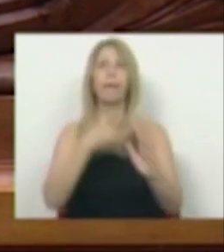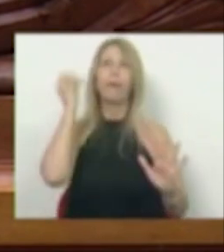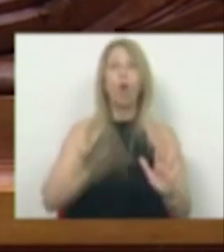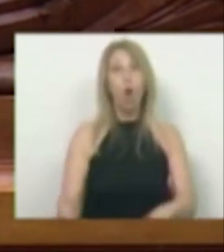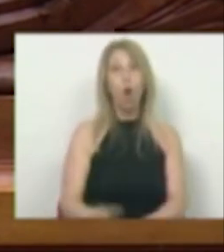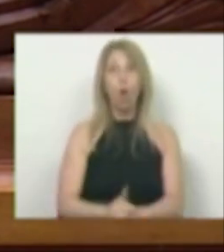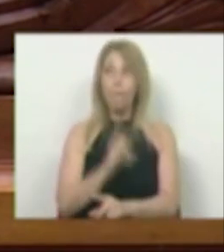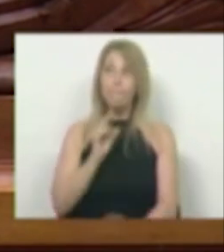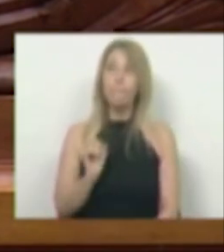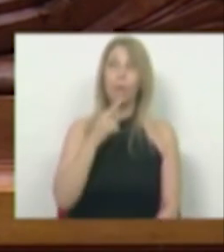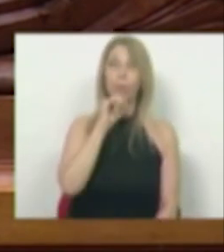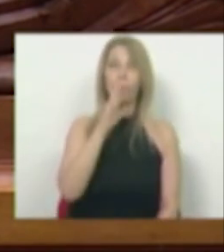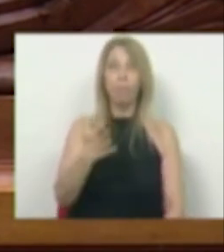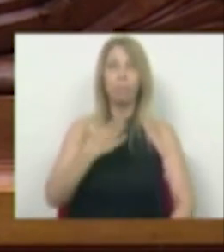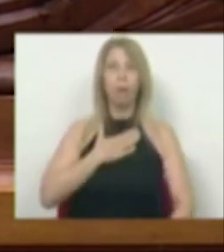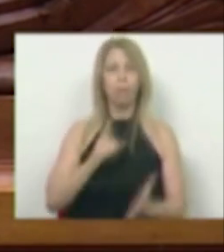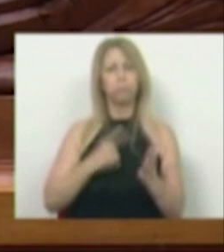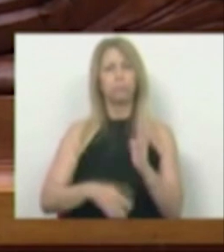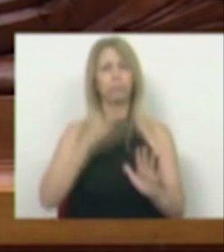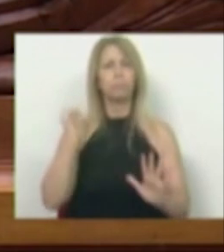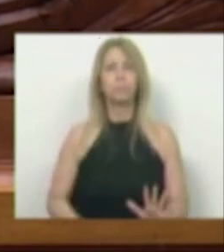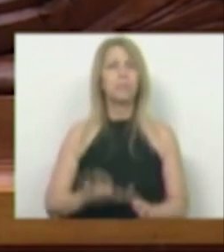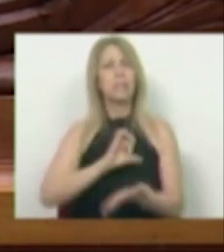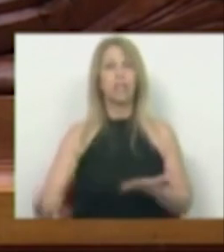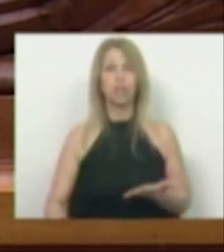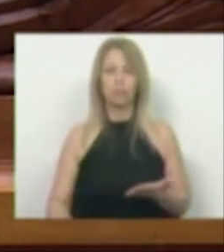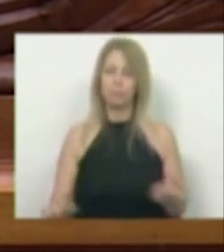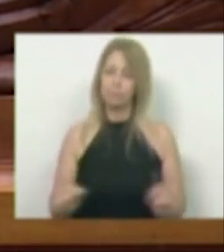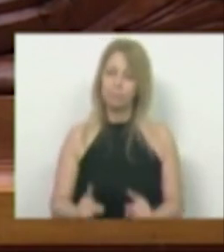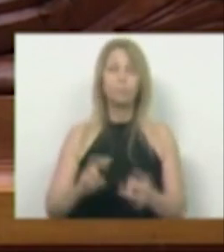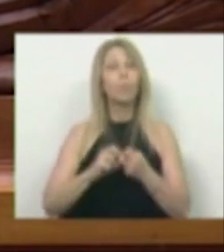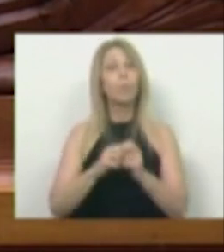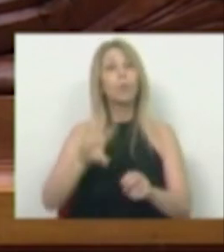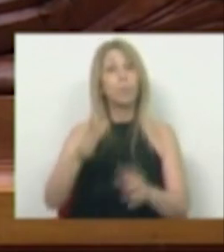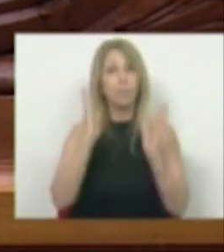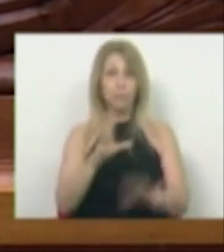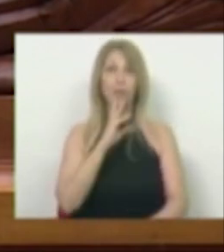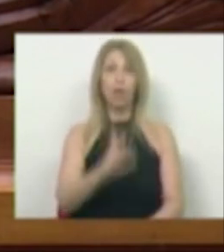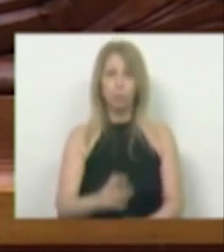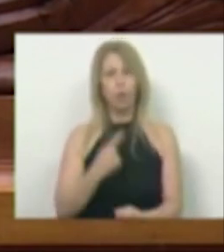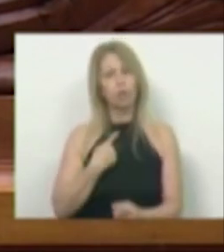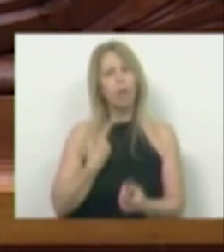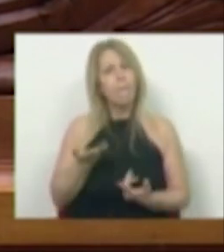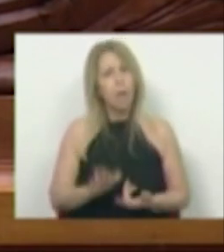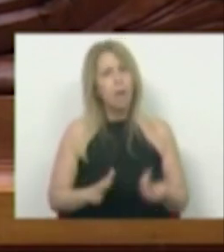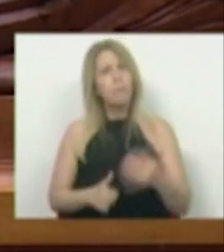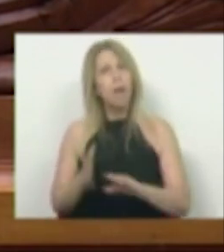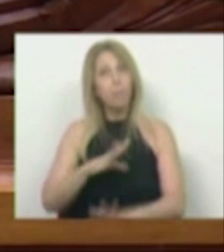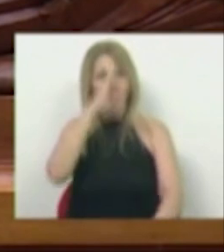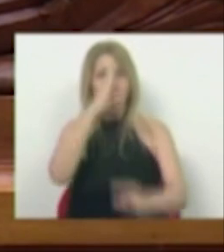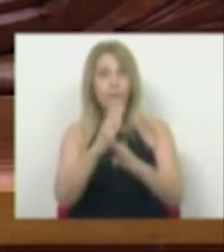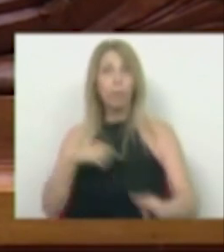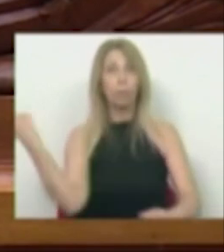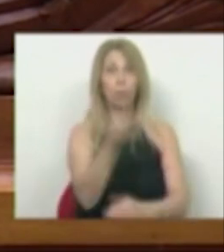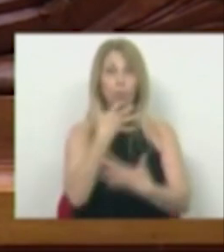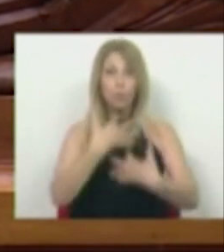oportunidade. Para os problemas do país, é preciso ter respostas construídas passo a passo, com o empenhamento de todos. Essa é a